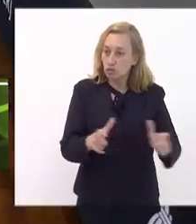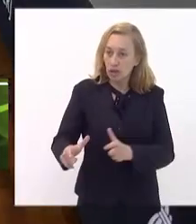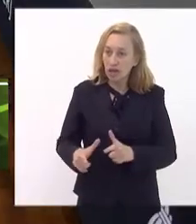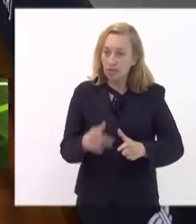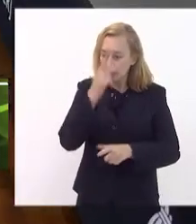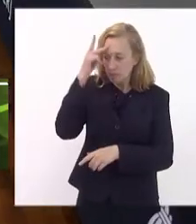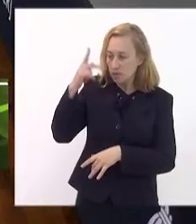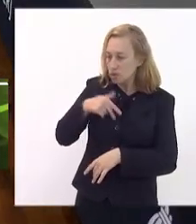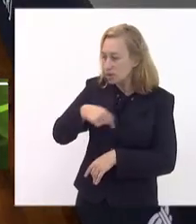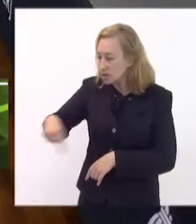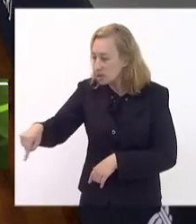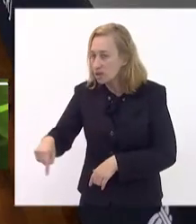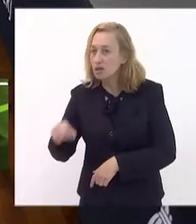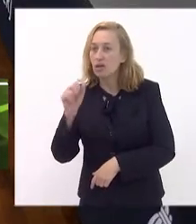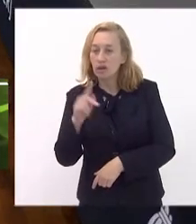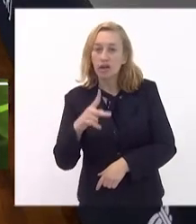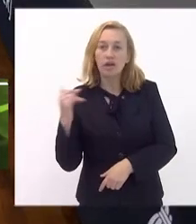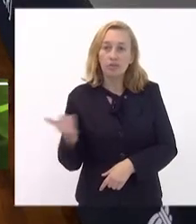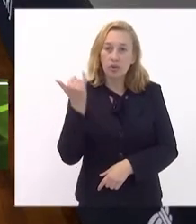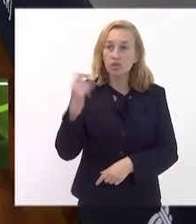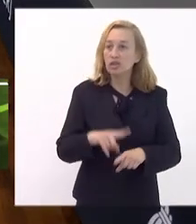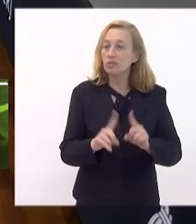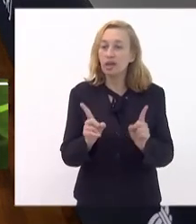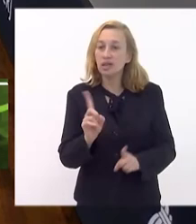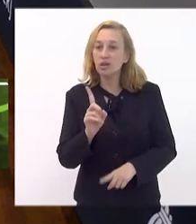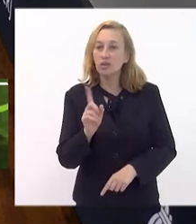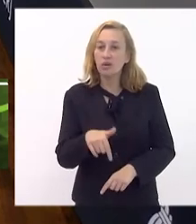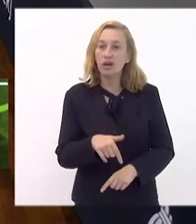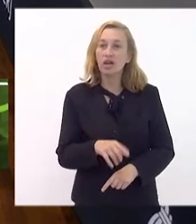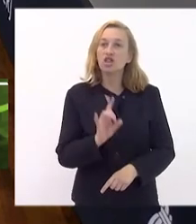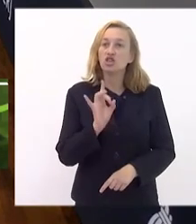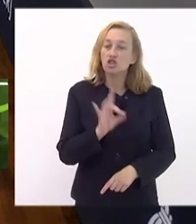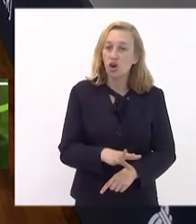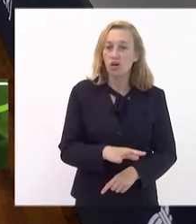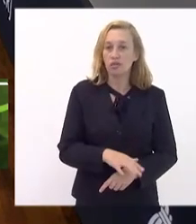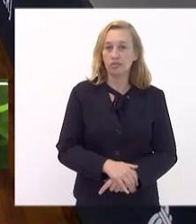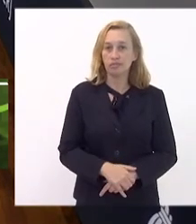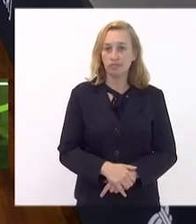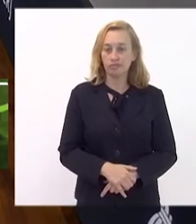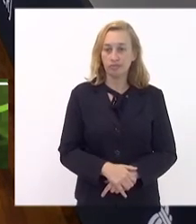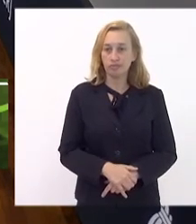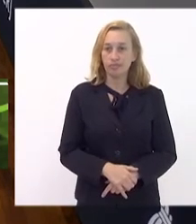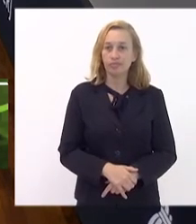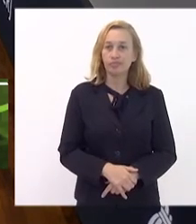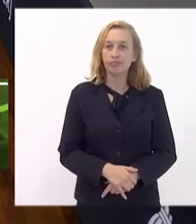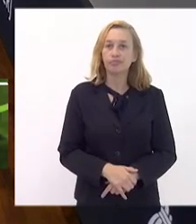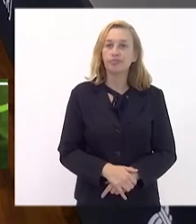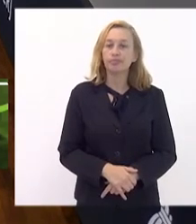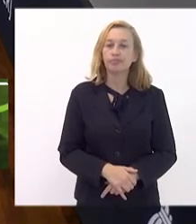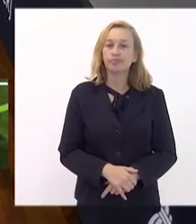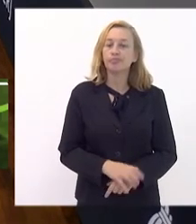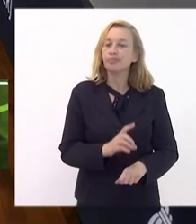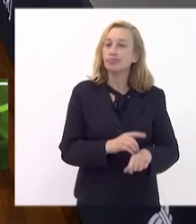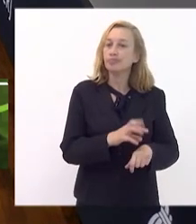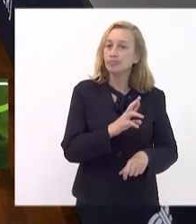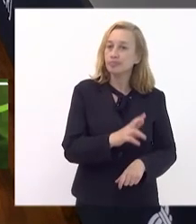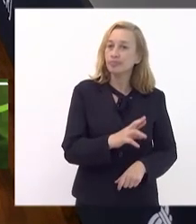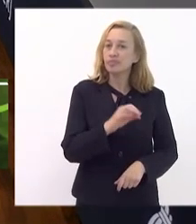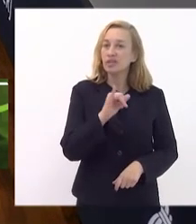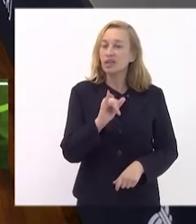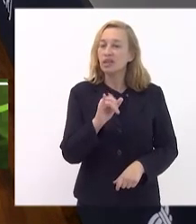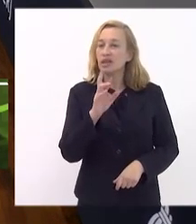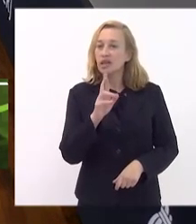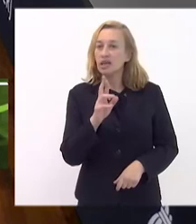etc. Claro que isso tudo é importante, mas não é só, né? A doutora